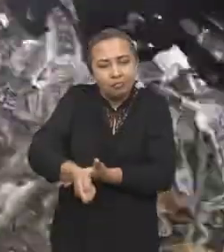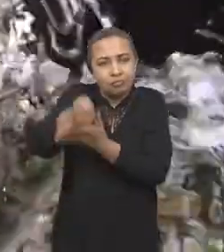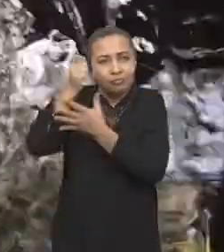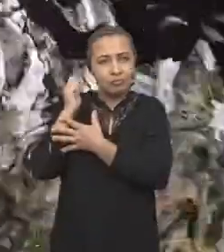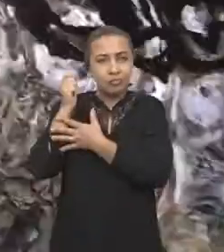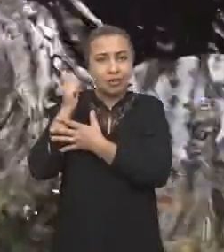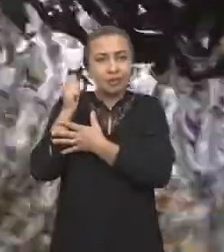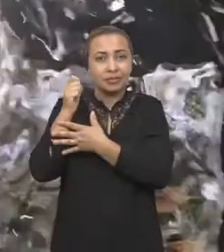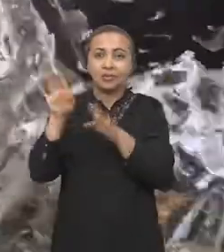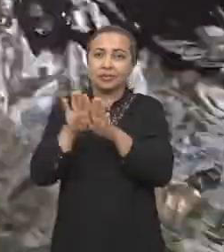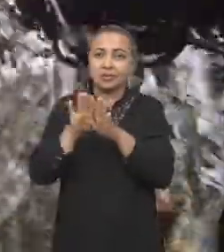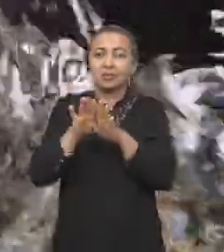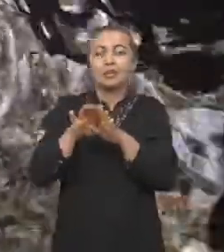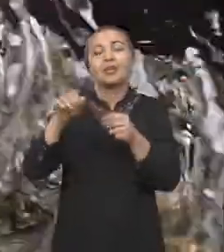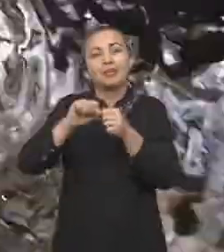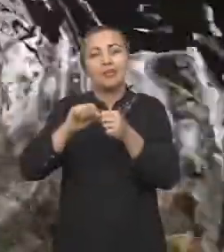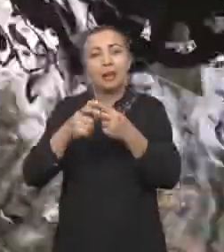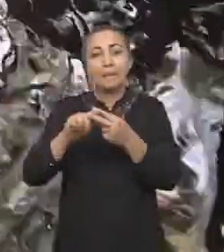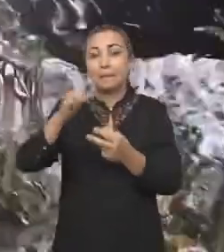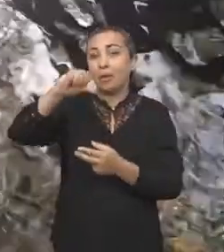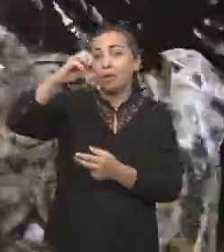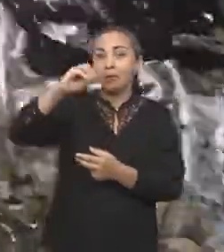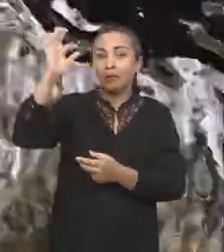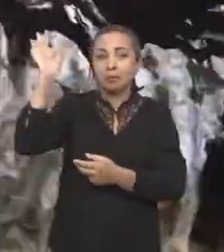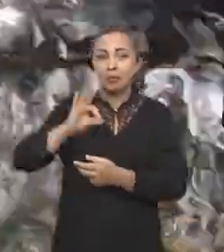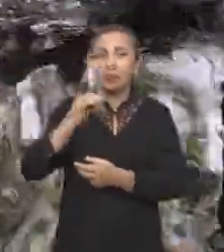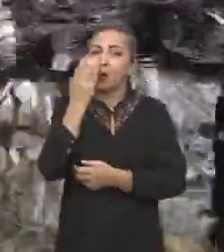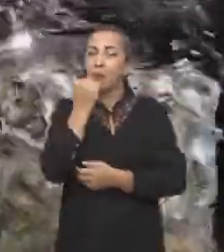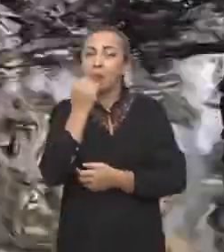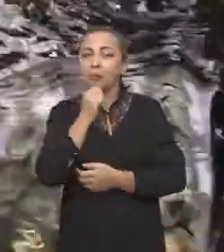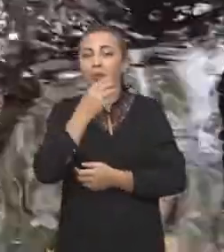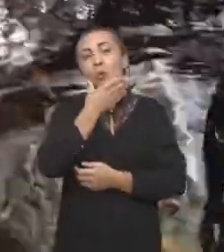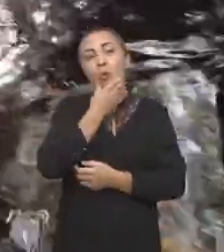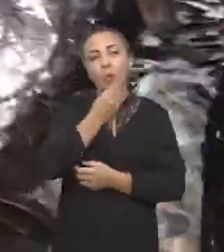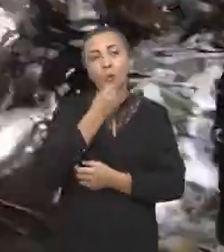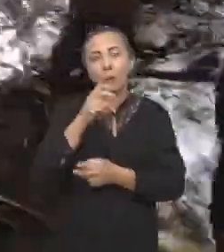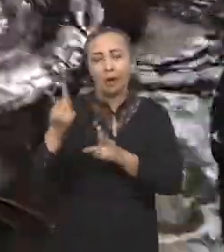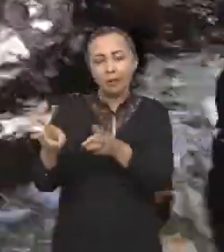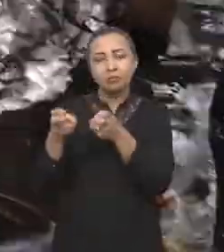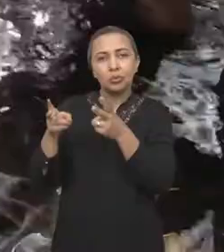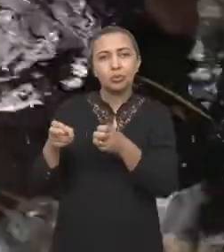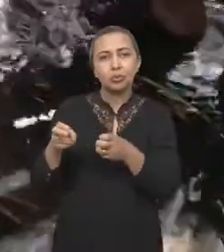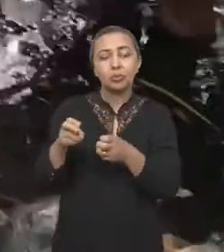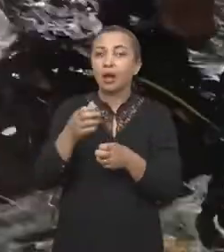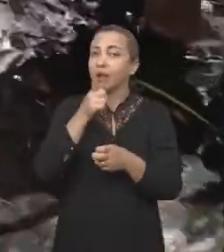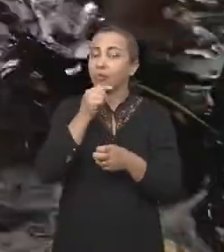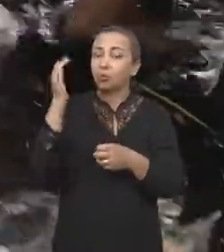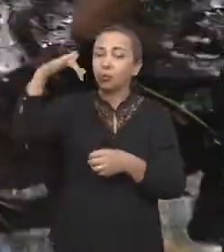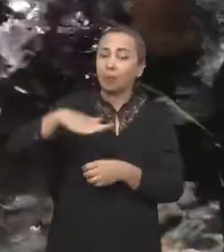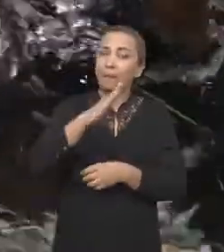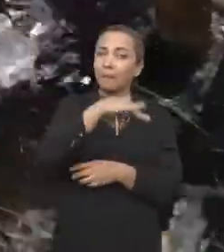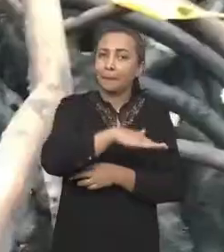manguezal e outros ecossistemas costeiros produzem mais de 90% dos alimentos que o homem captura do